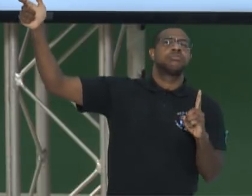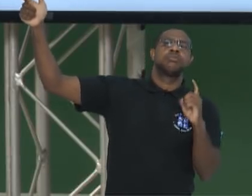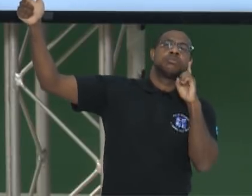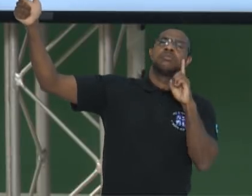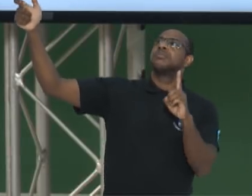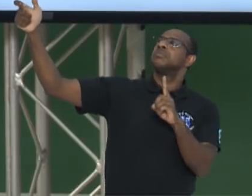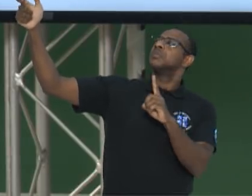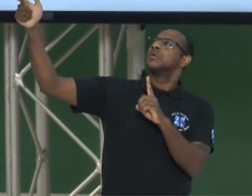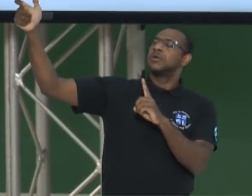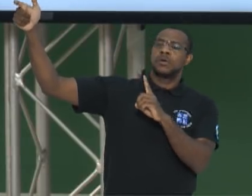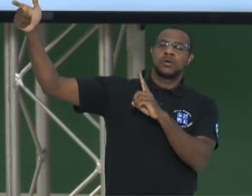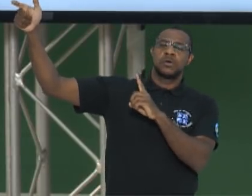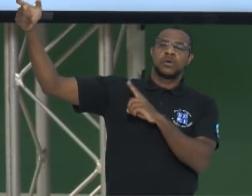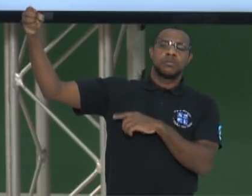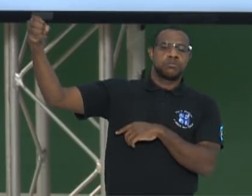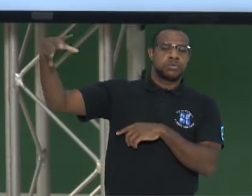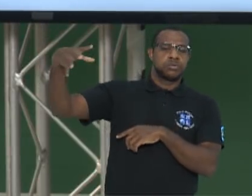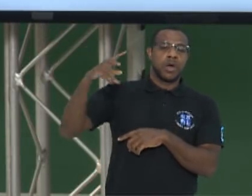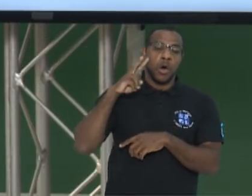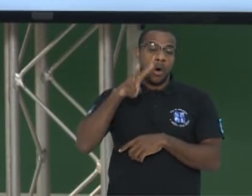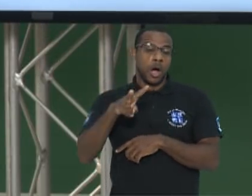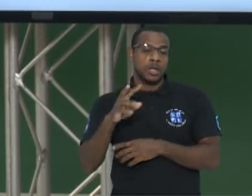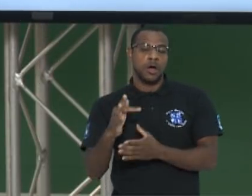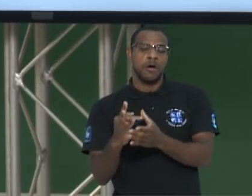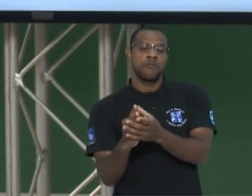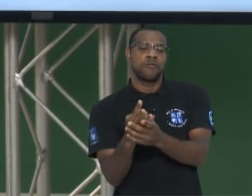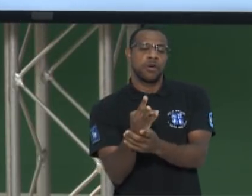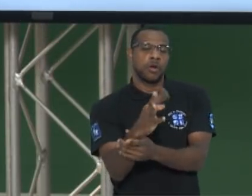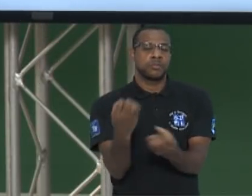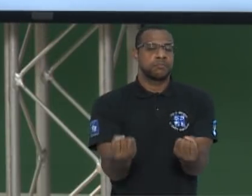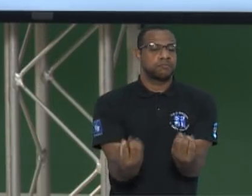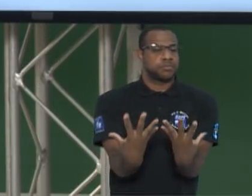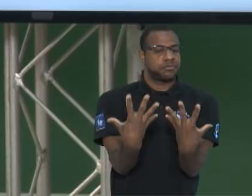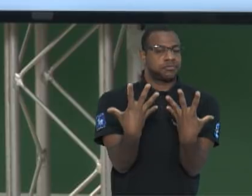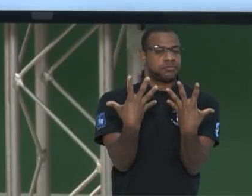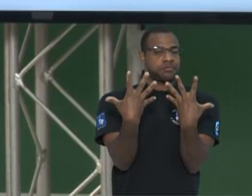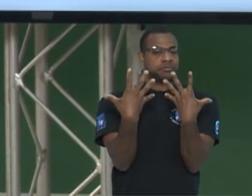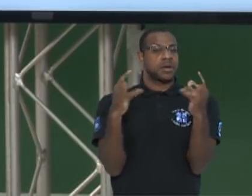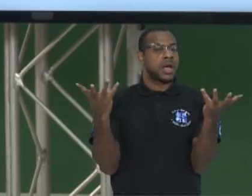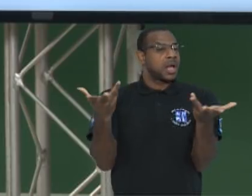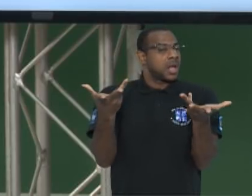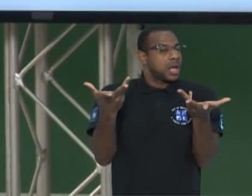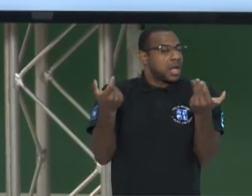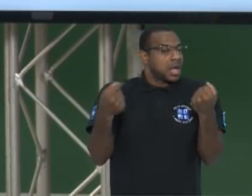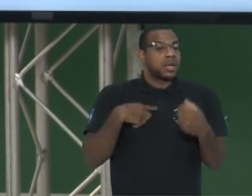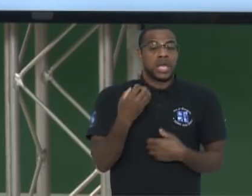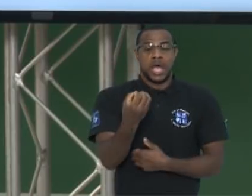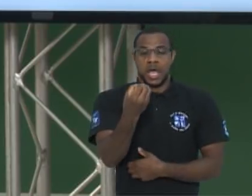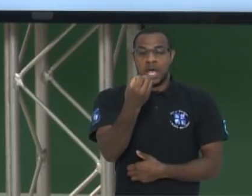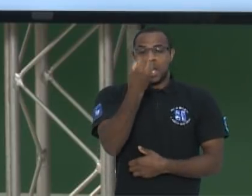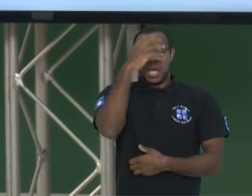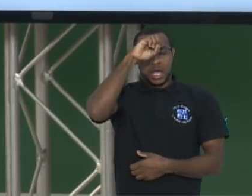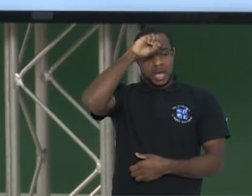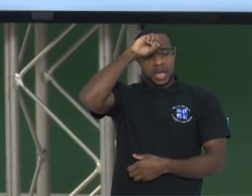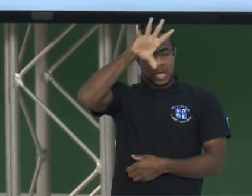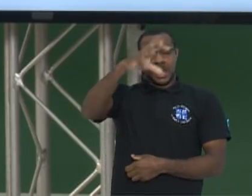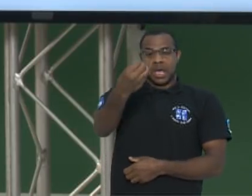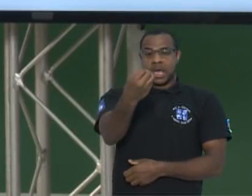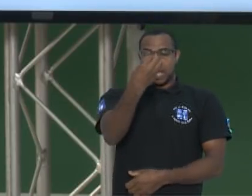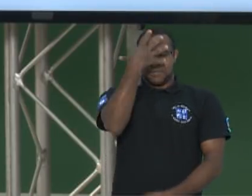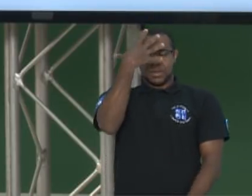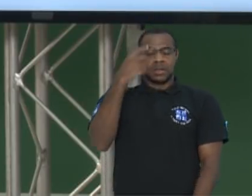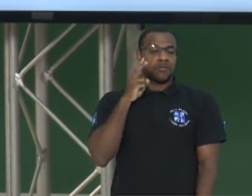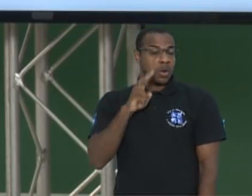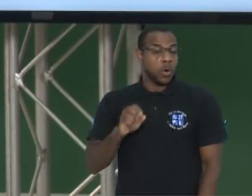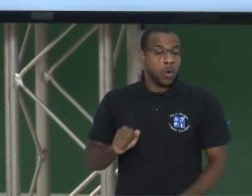para as flores e parece que as flores se tornam algo sensacional. Né? Eu tenho um momento de revelação, de olhar e falar, uau, que flores